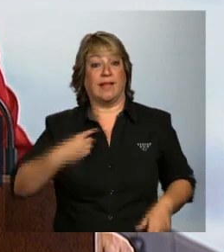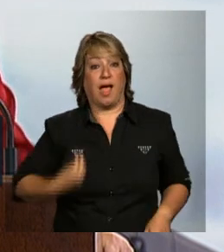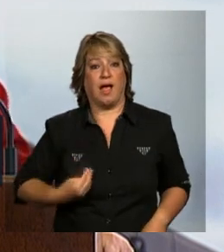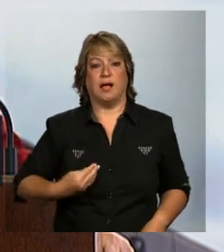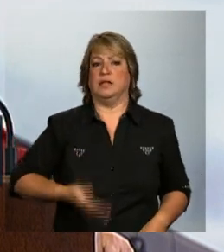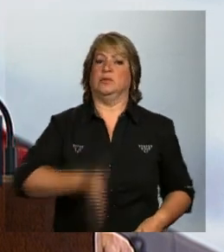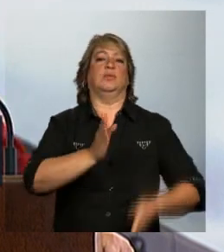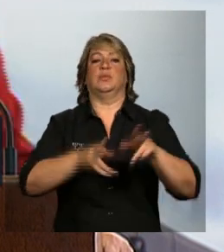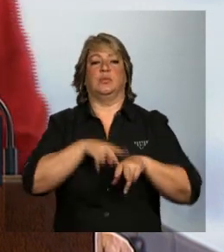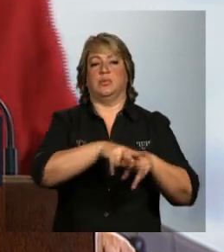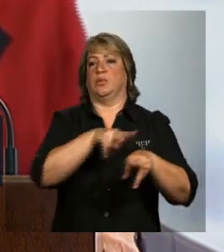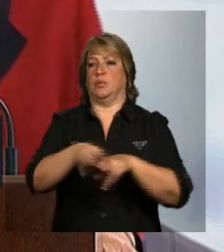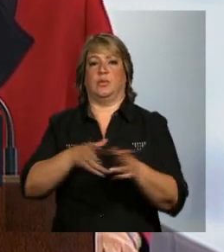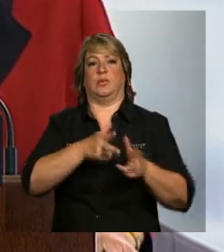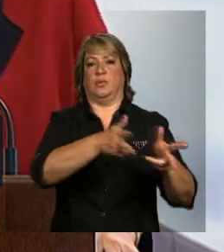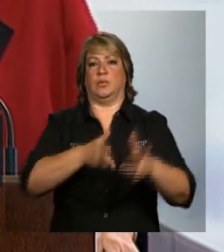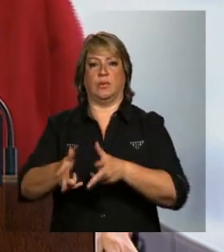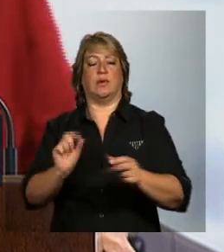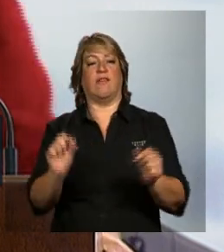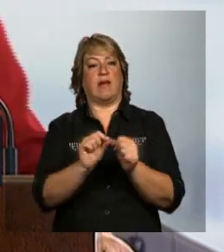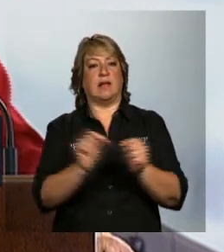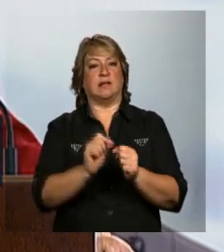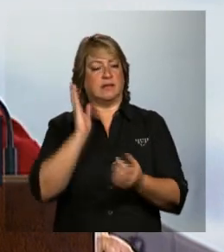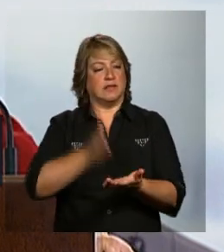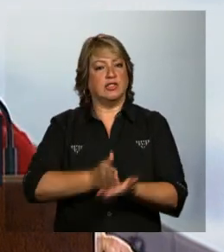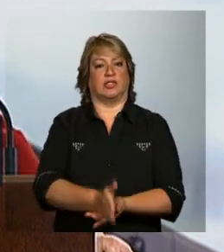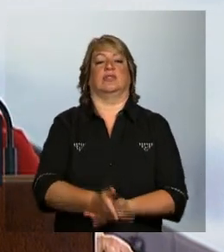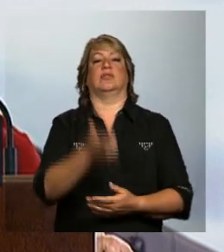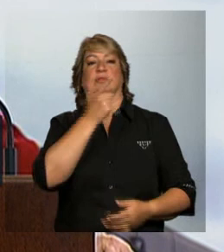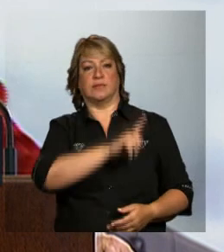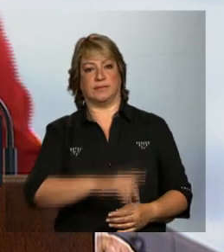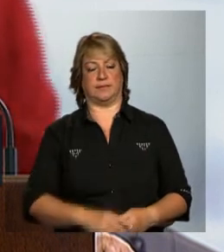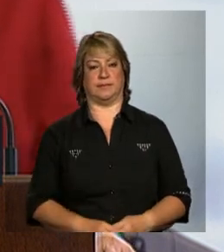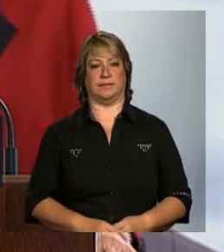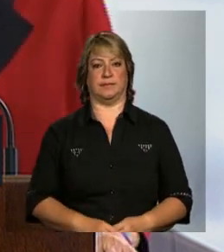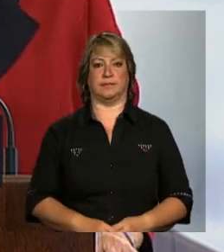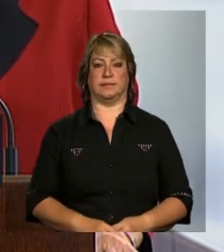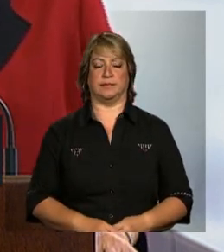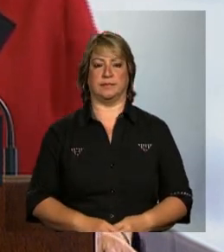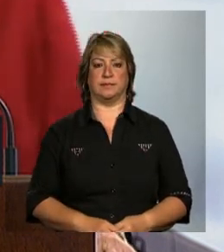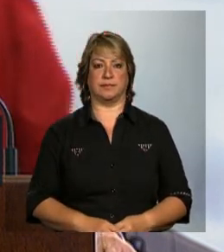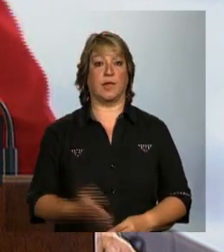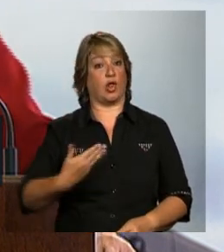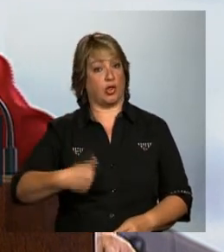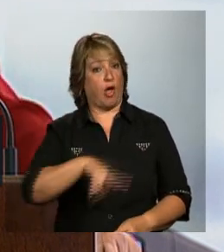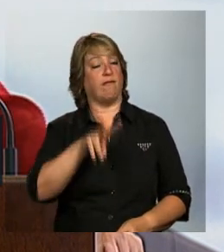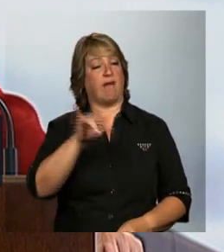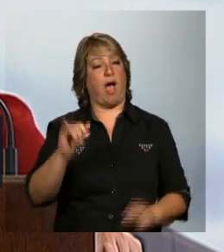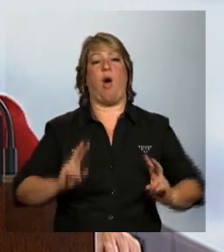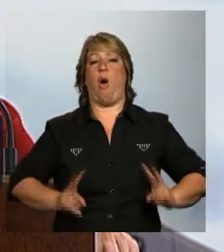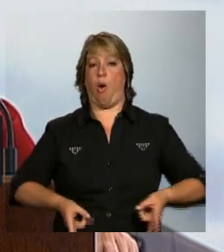e estabelecendo em definitivo o direito de passagem e nós vamos